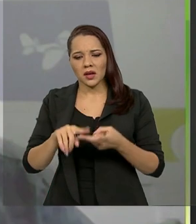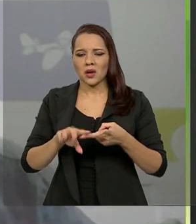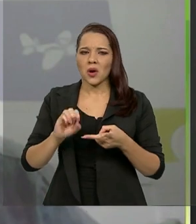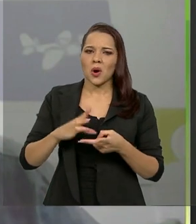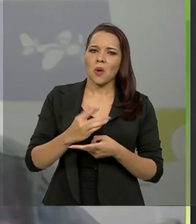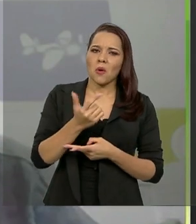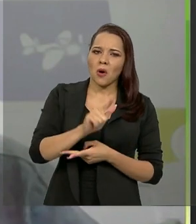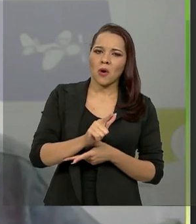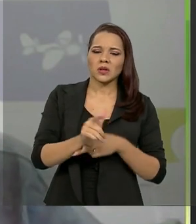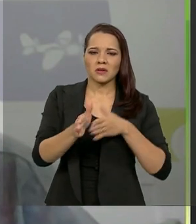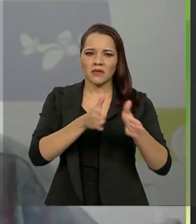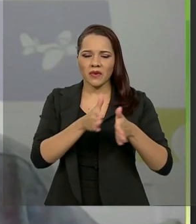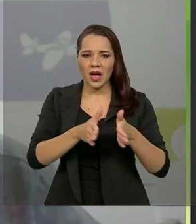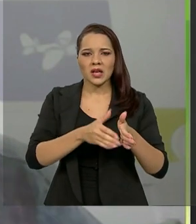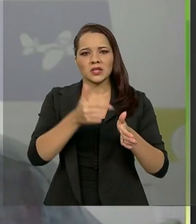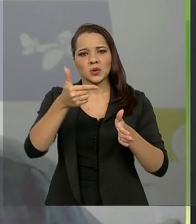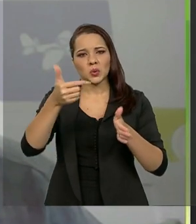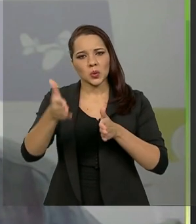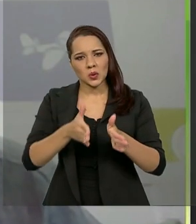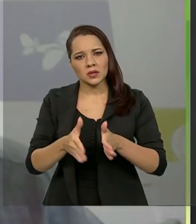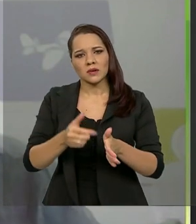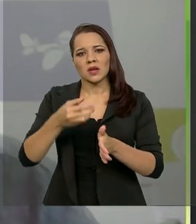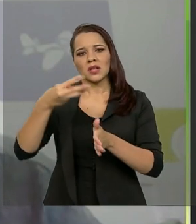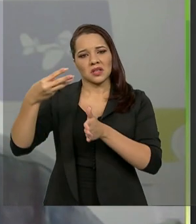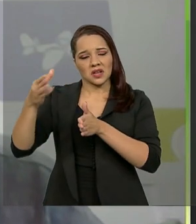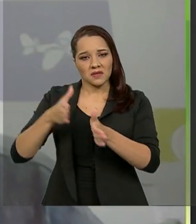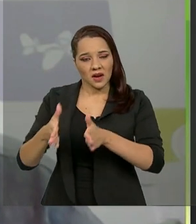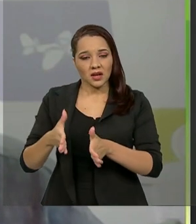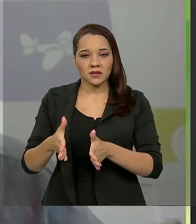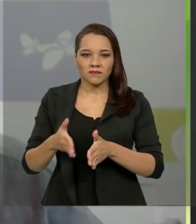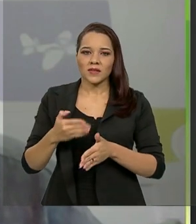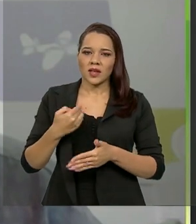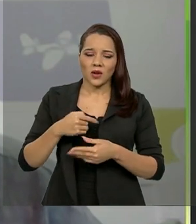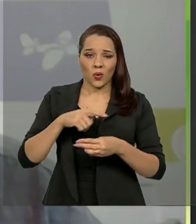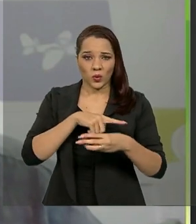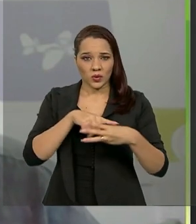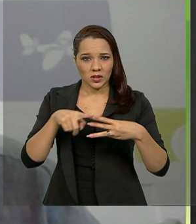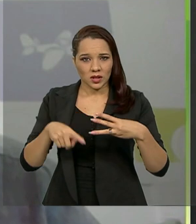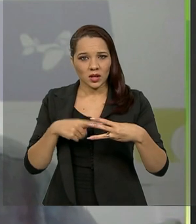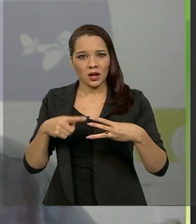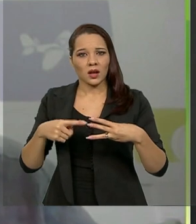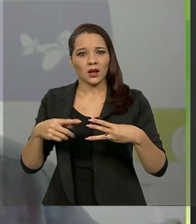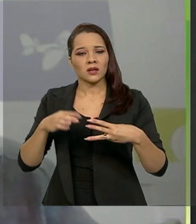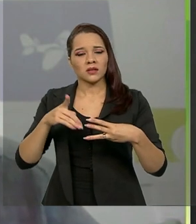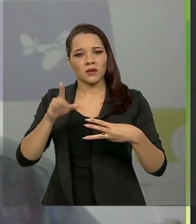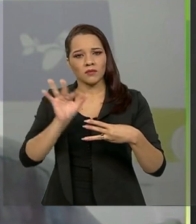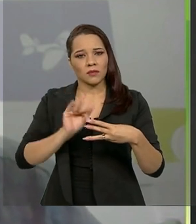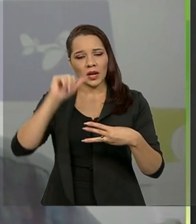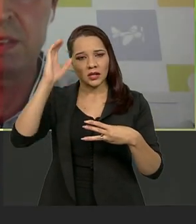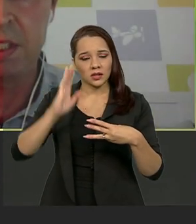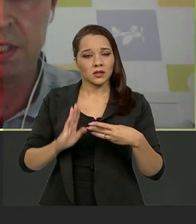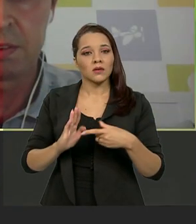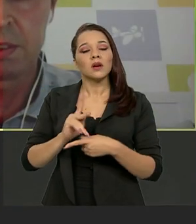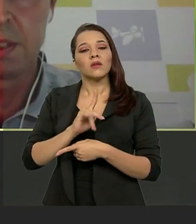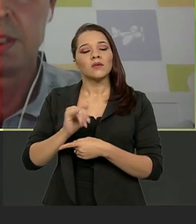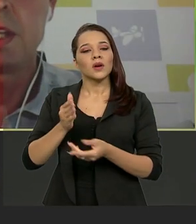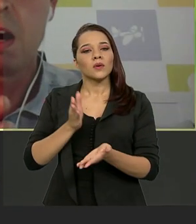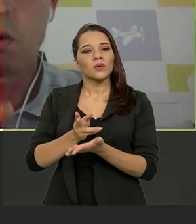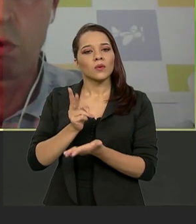em uma fase, duas ou três, os entes da federação, eles, em alguma medida, vão